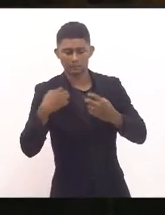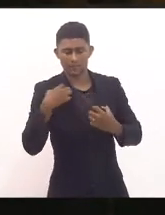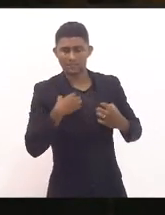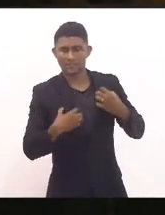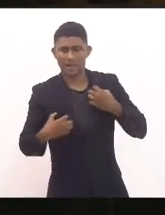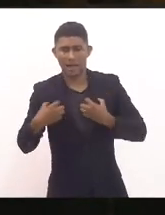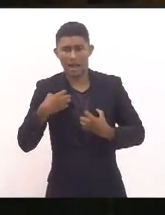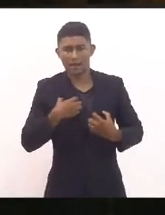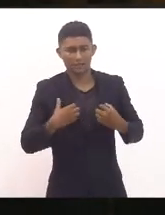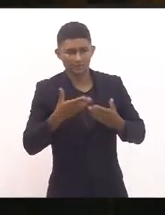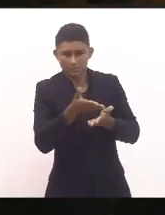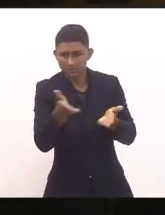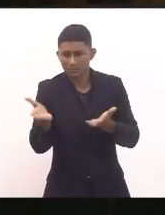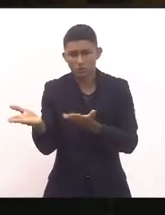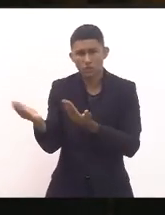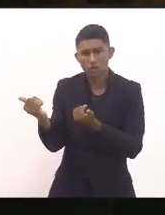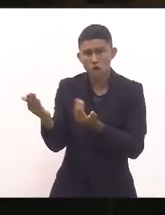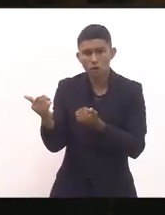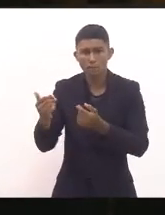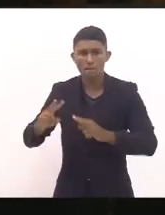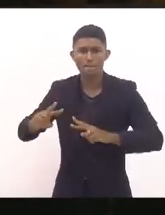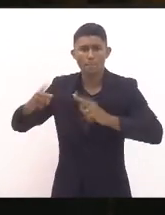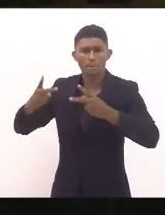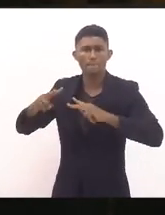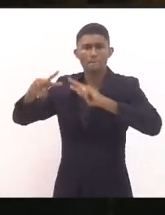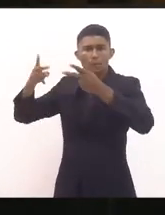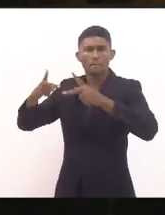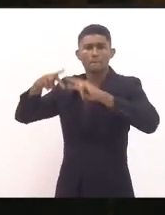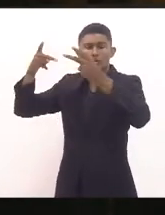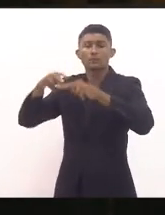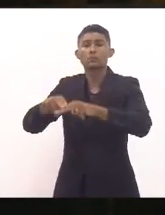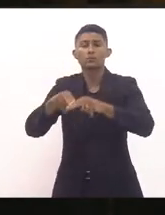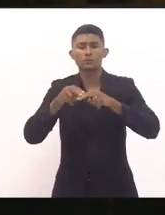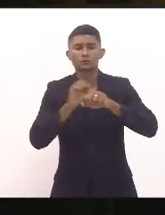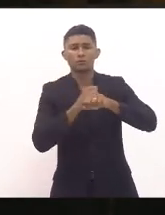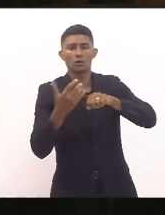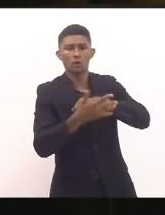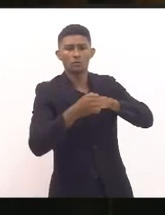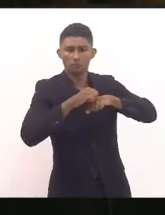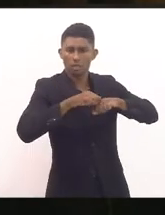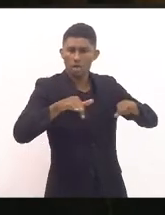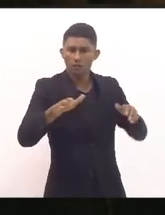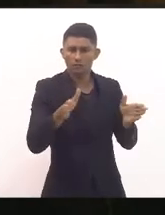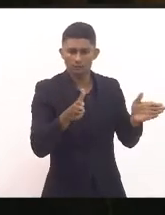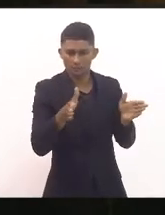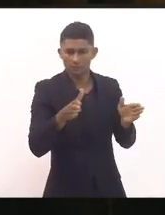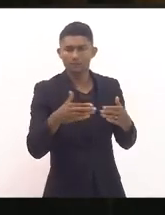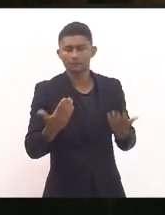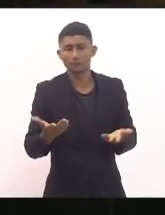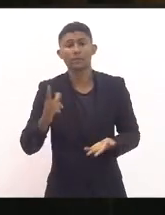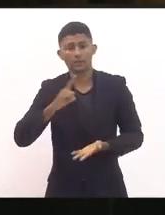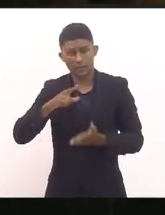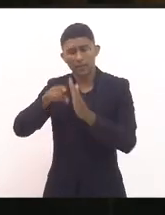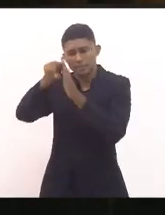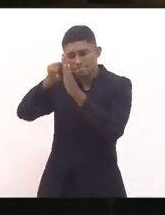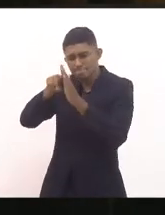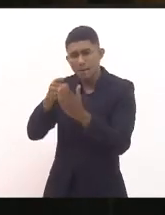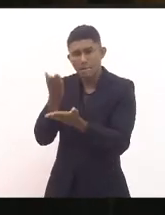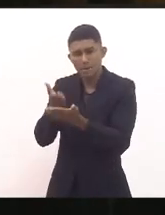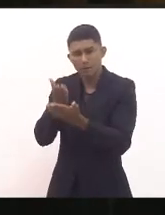jovens dobraram durante a pandemia. Tem uma análise que revisou 29 estudos com mais de 80